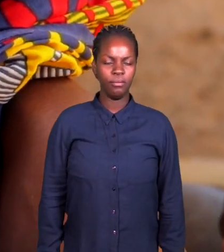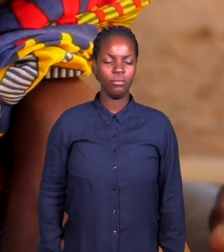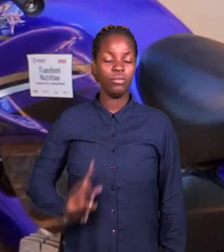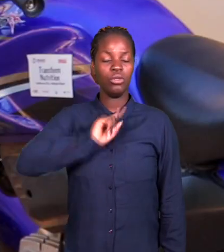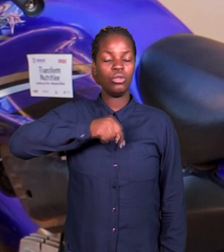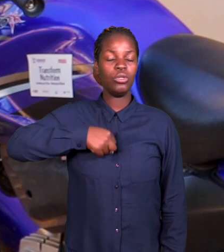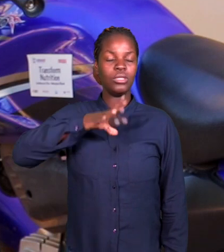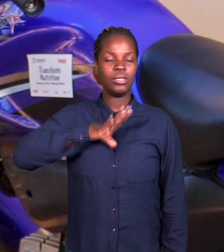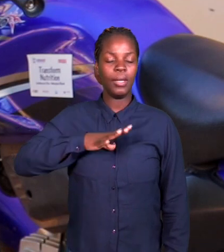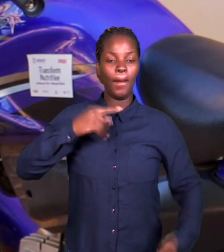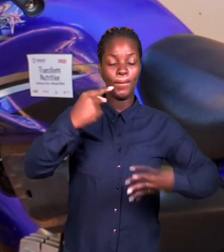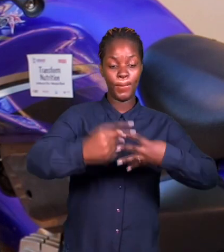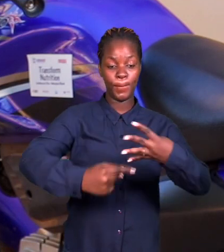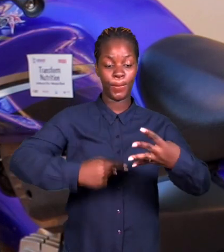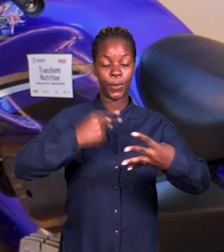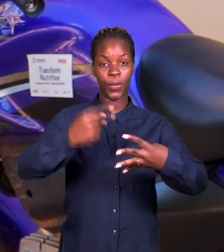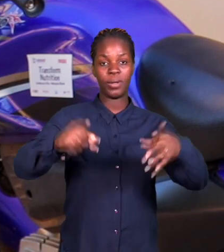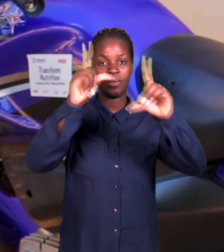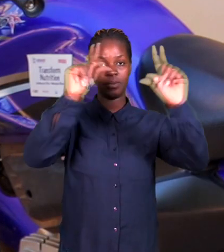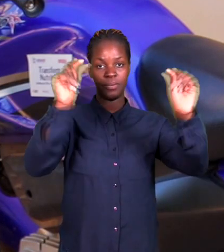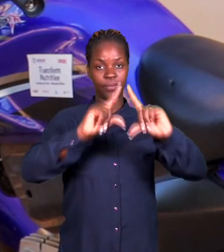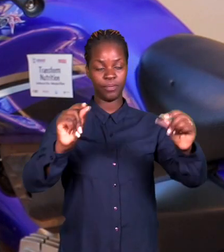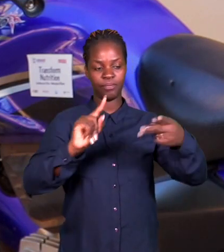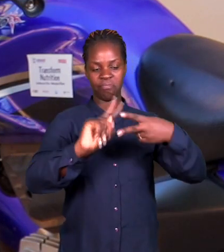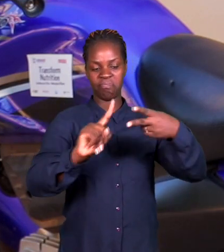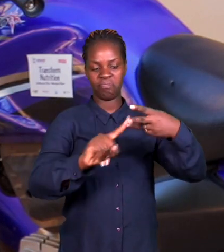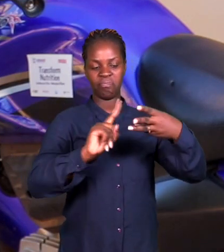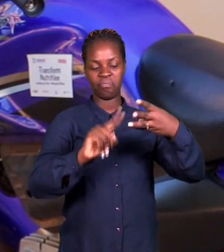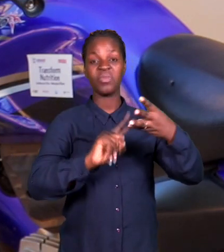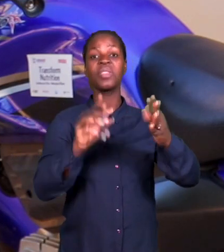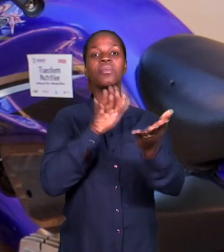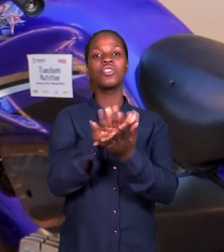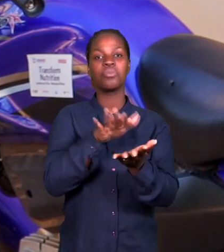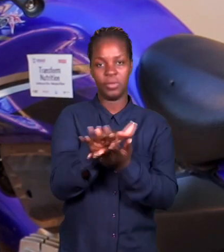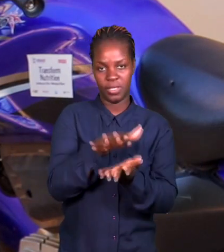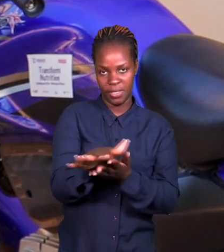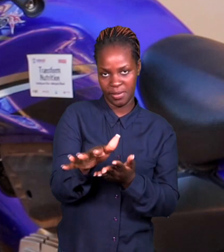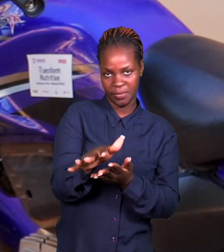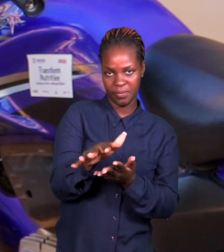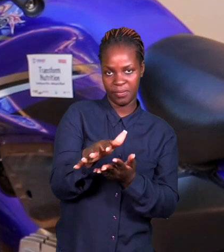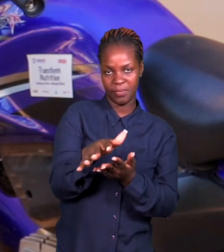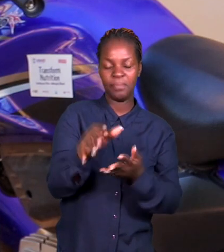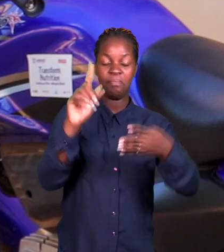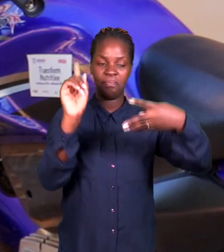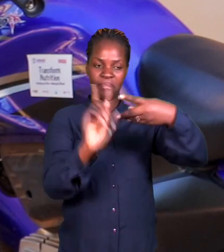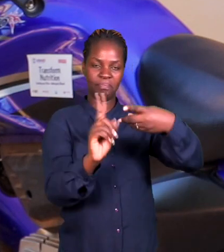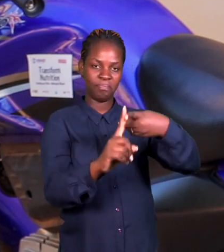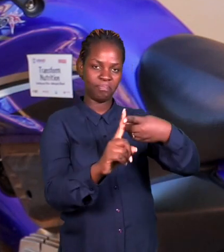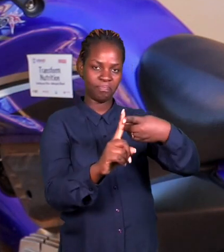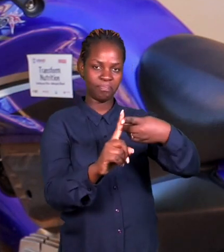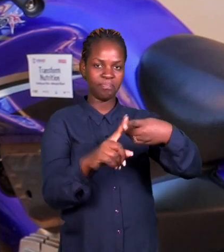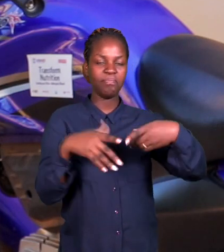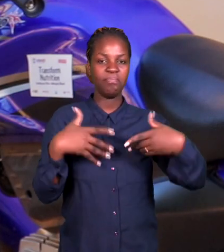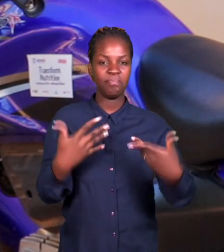assunto. O Transform Nutrition tem 4 áreas fundamentais. Trabalhamos exatamente com